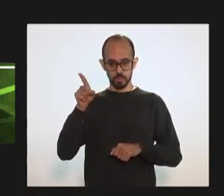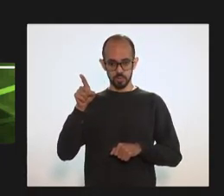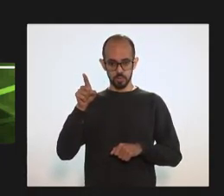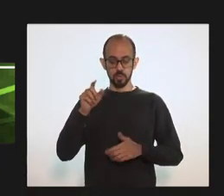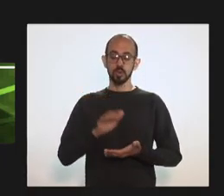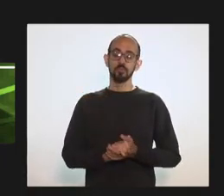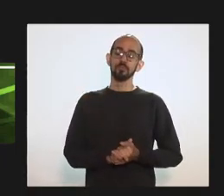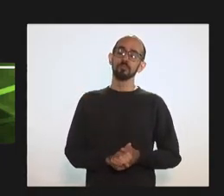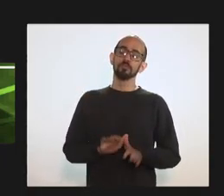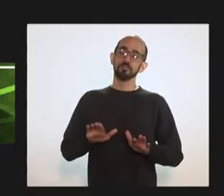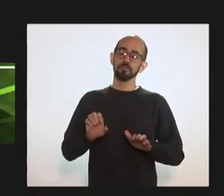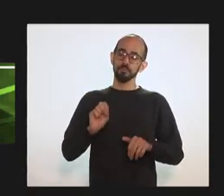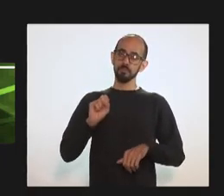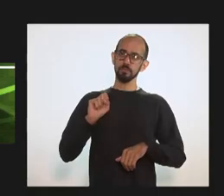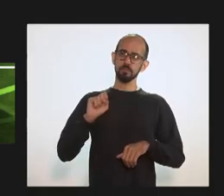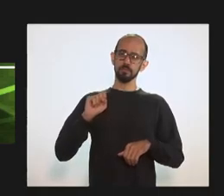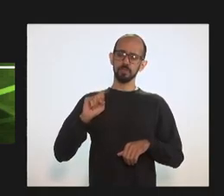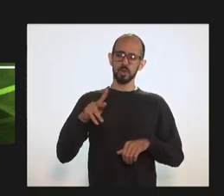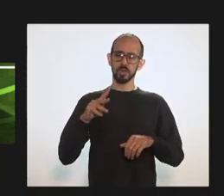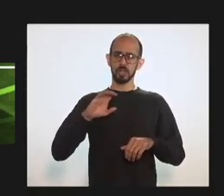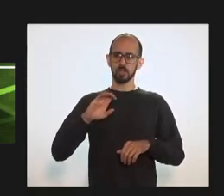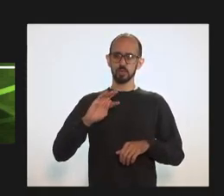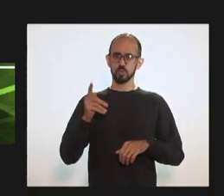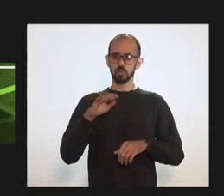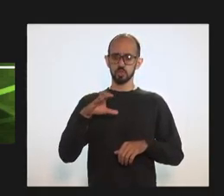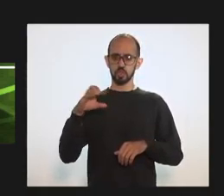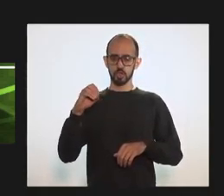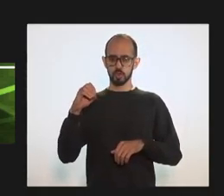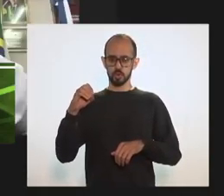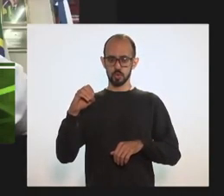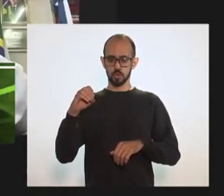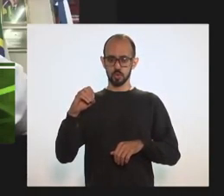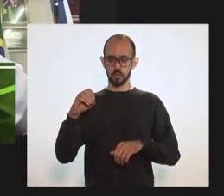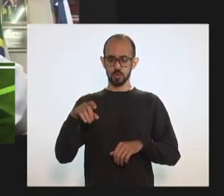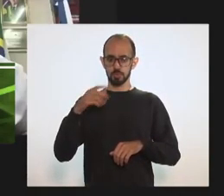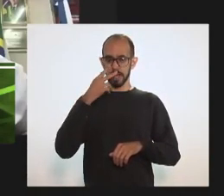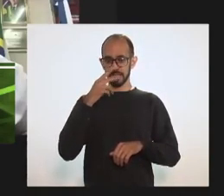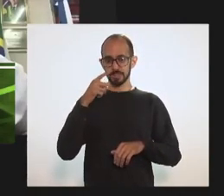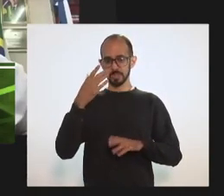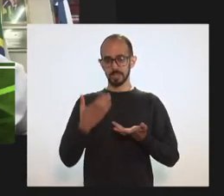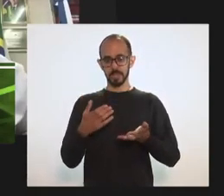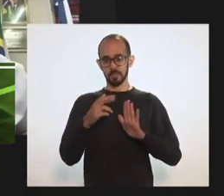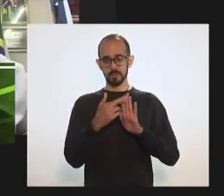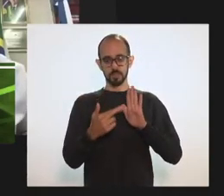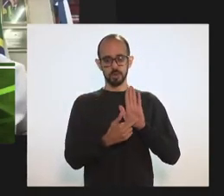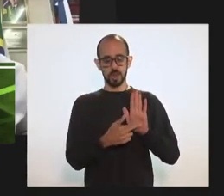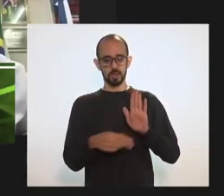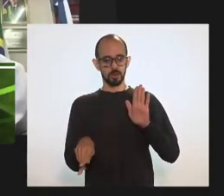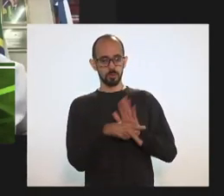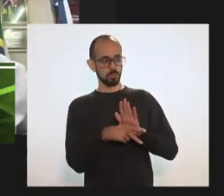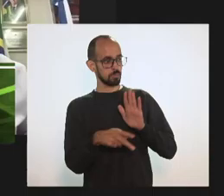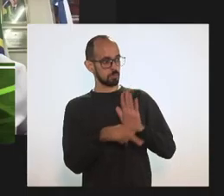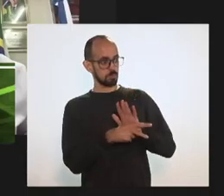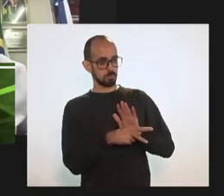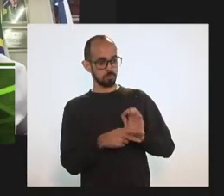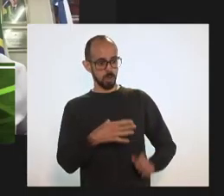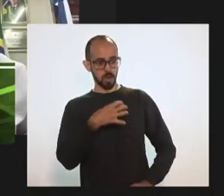Amorim. Deputado Rodrigo Amorim, Vossa Excelência, me escuta? Estou aqui, presidente. Deputado Bacelar, Vossa Excelência, me